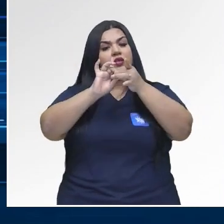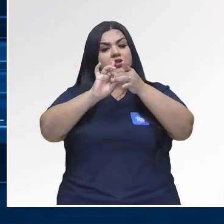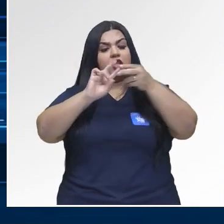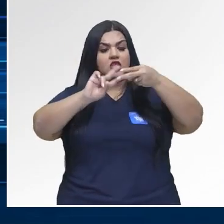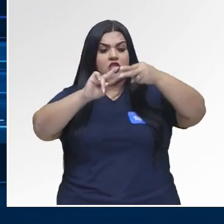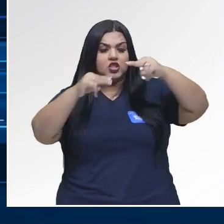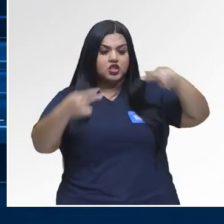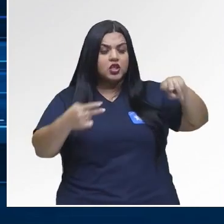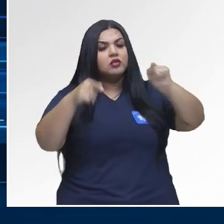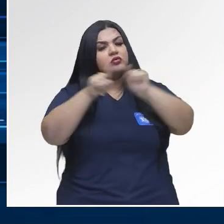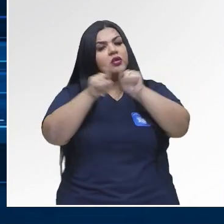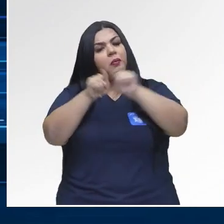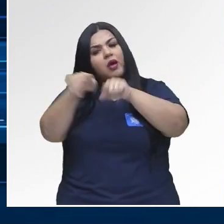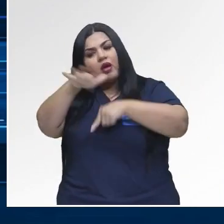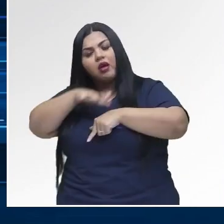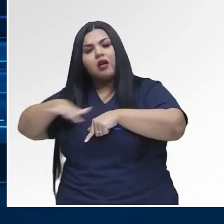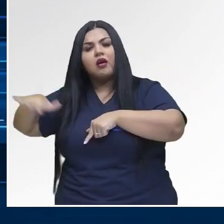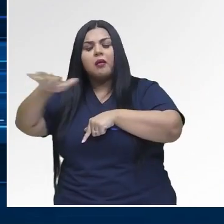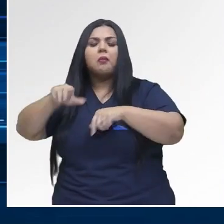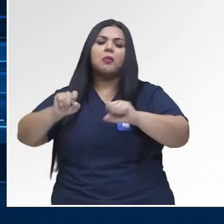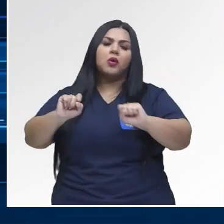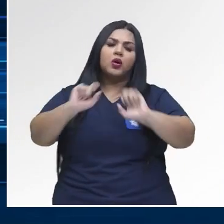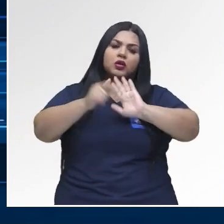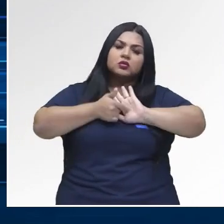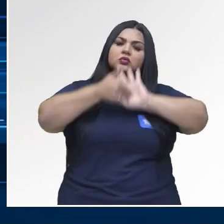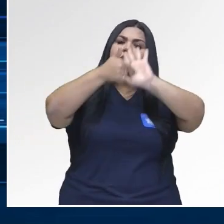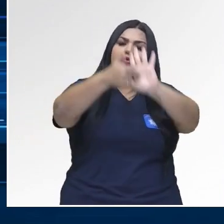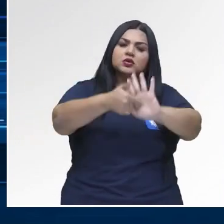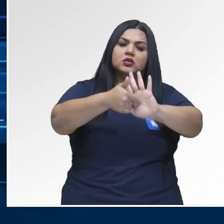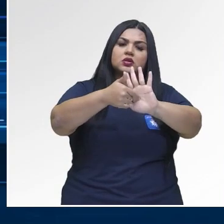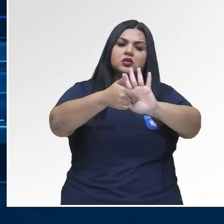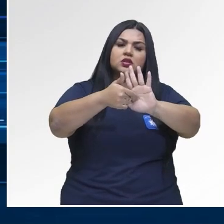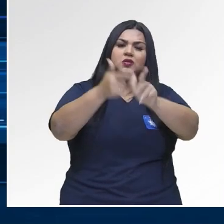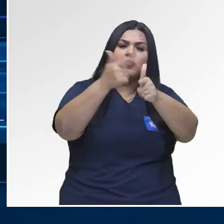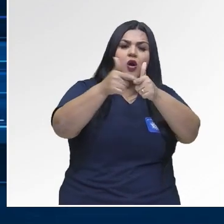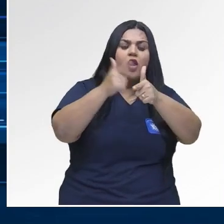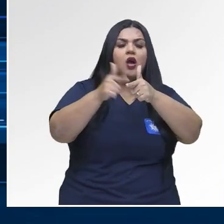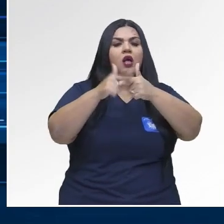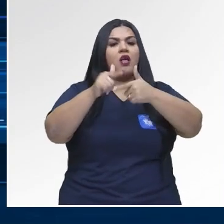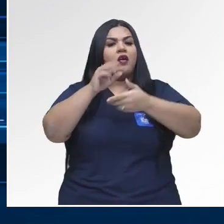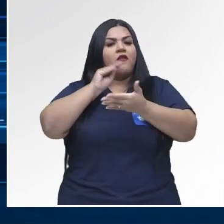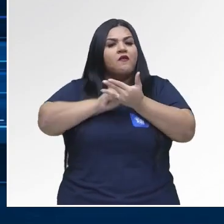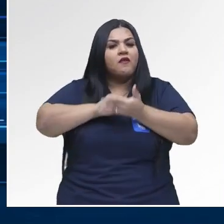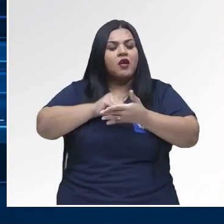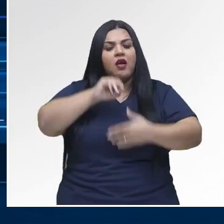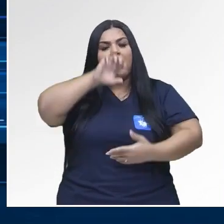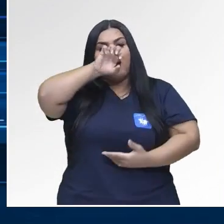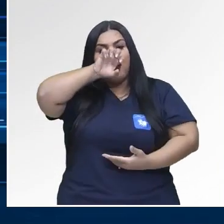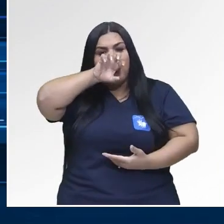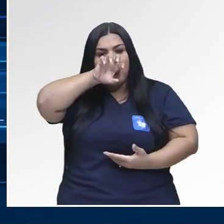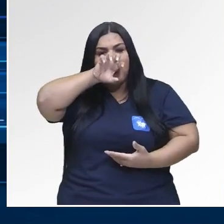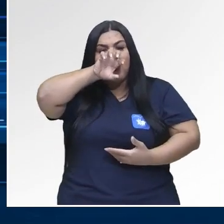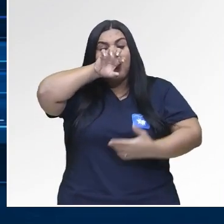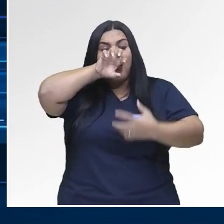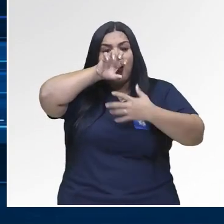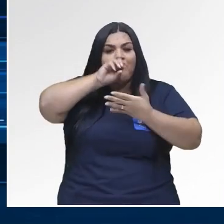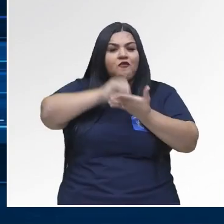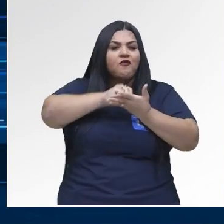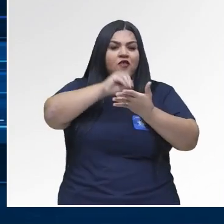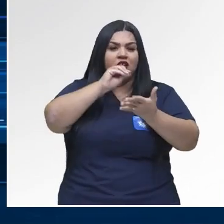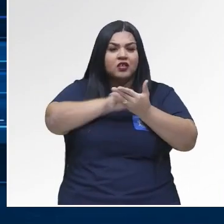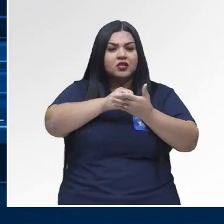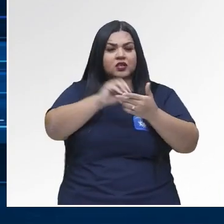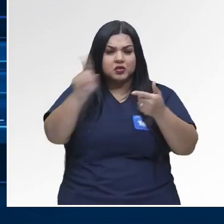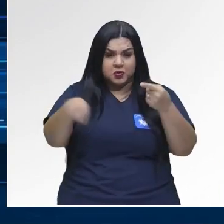e ambientais. E aí ela pode se manifestar por meio de crises de falta de ar. Então, a gente tem aqui na primeira imagem um